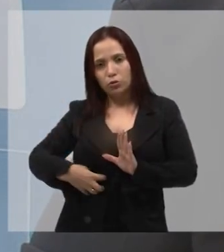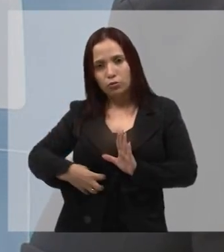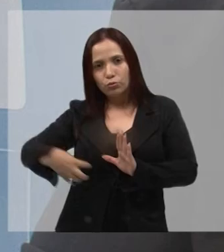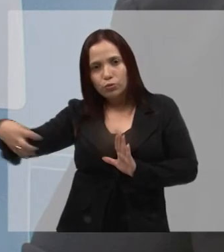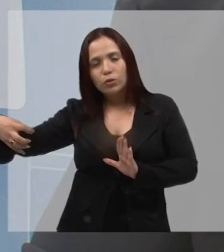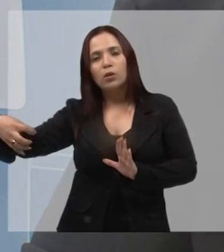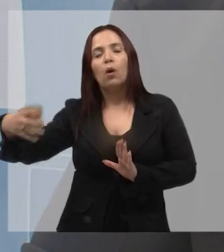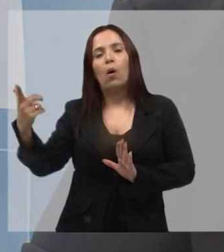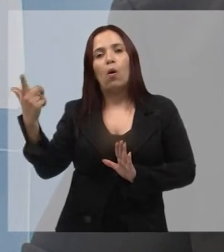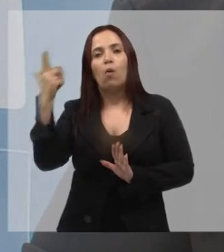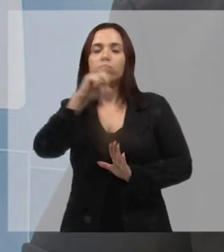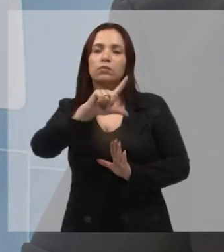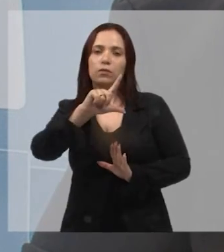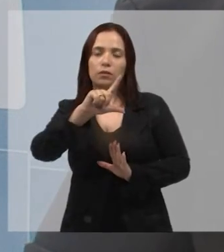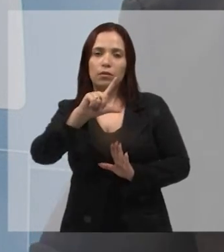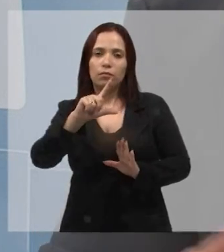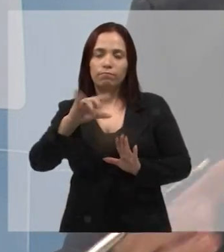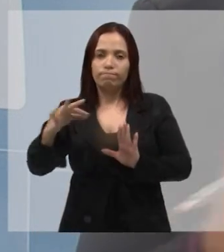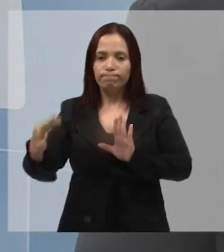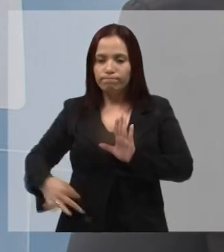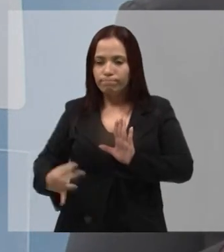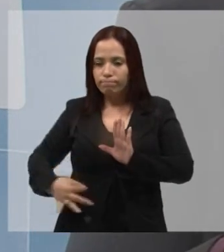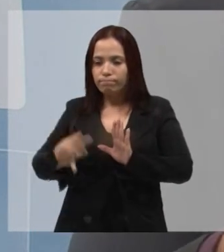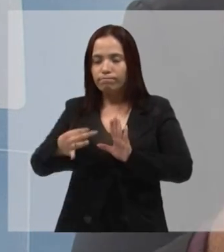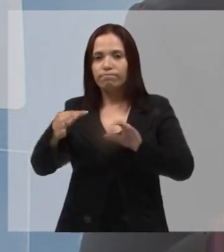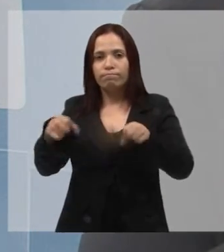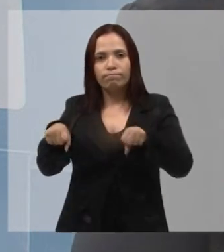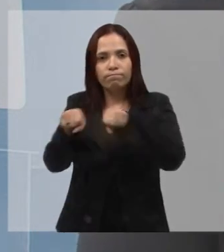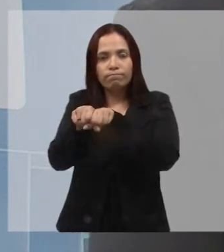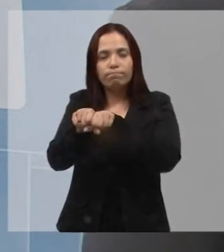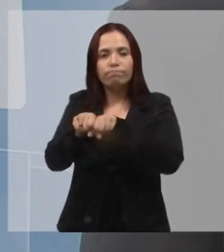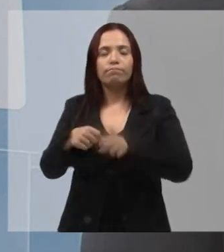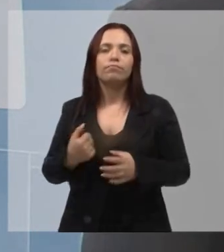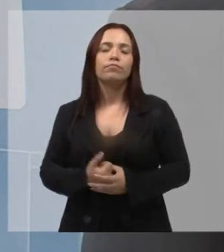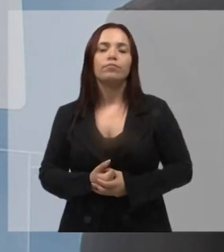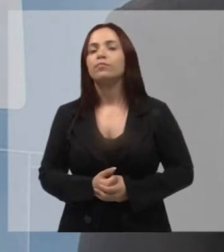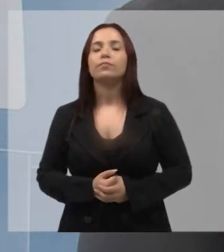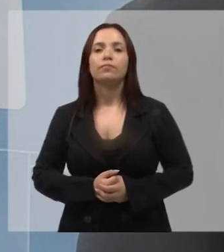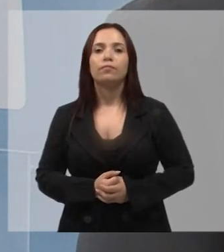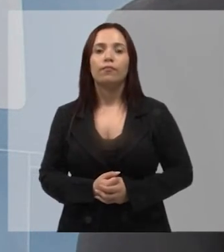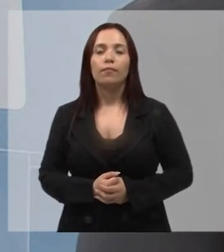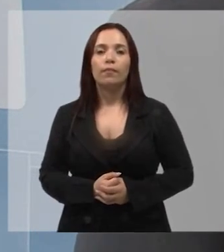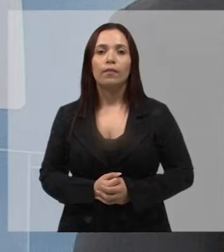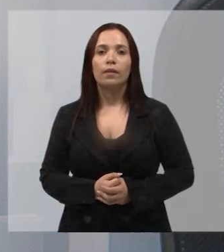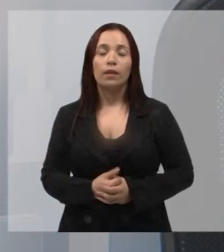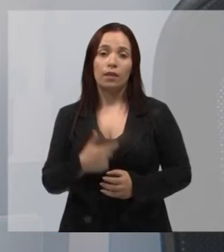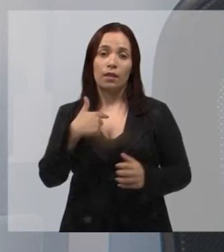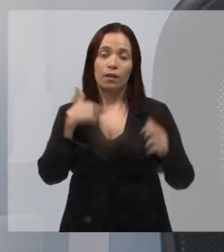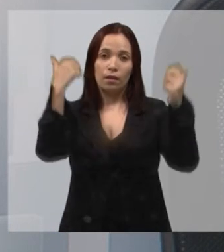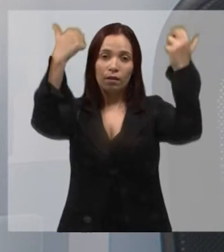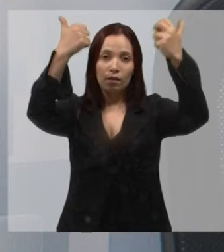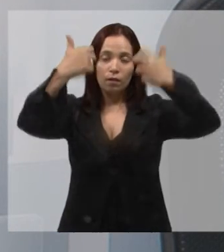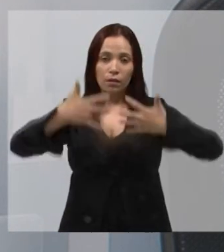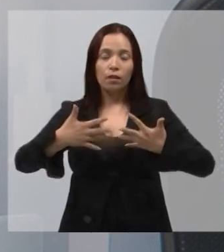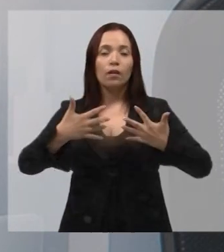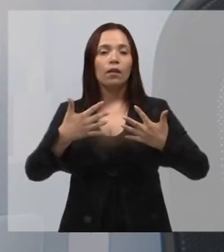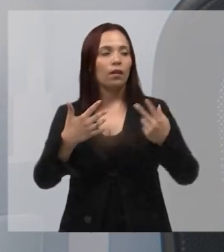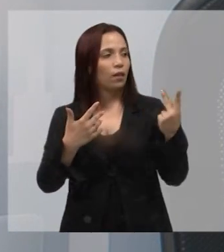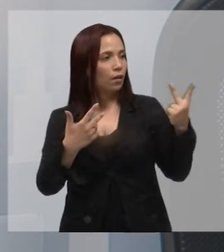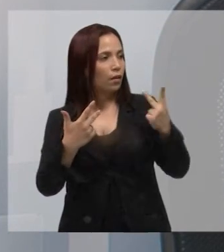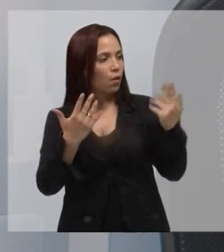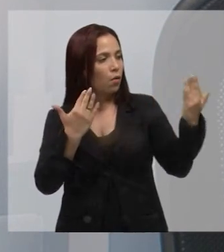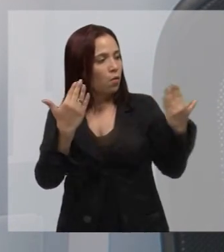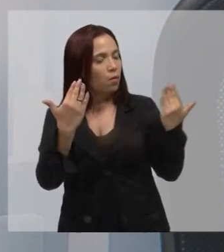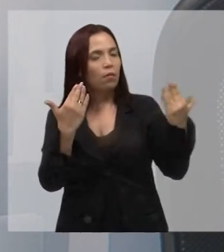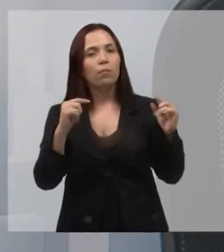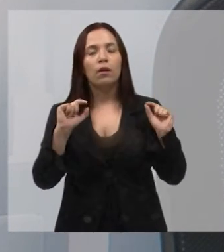de colostomia e a ligação do intestino delgado no intestino grosso. O único diferencial do meu comentário e do comentário do Carlos